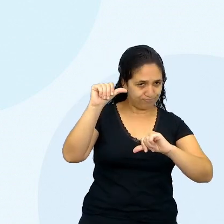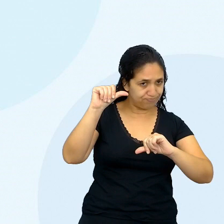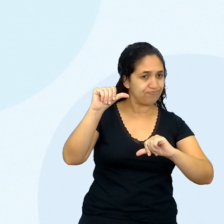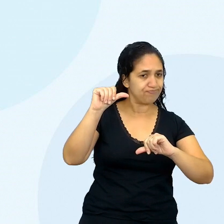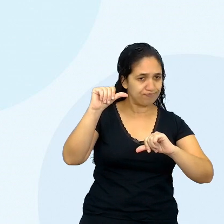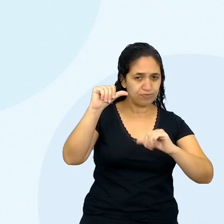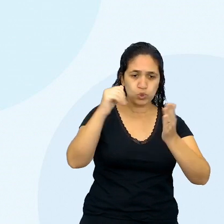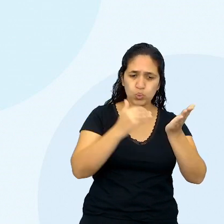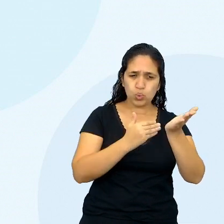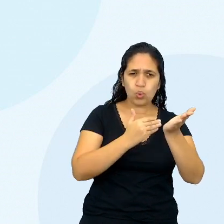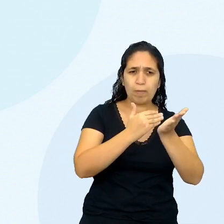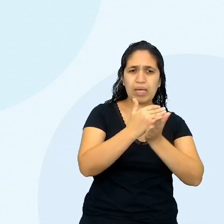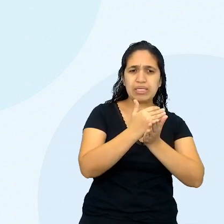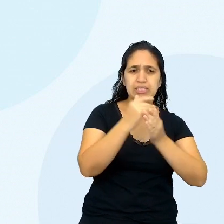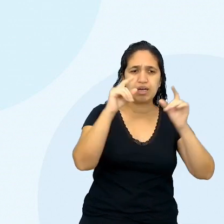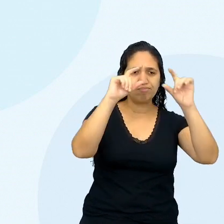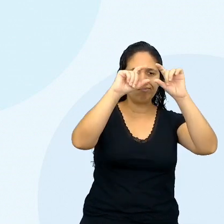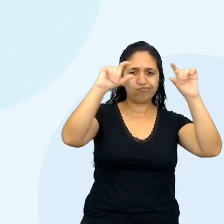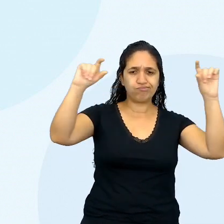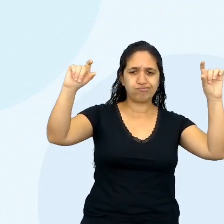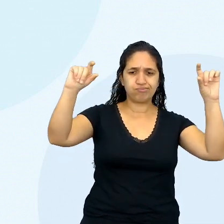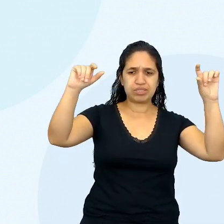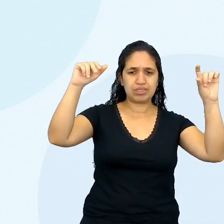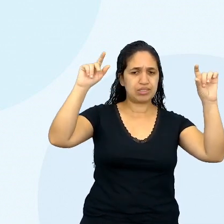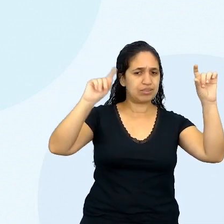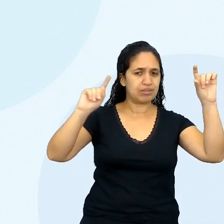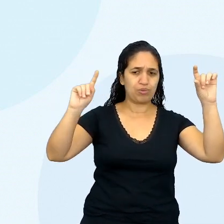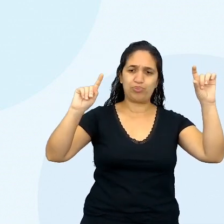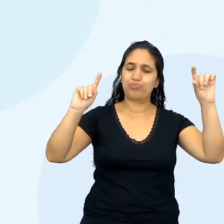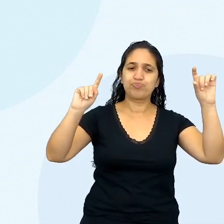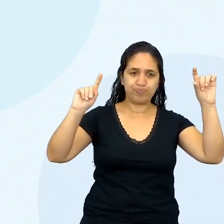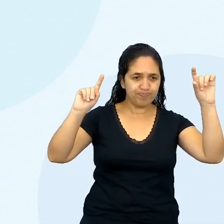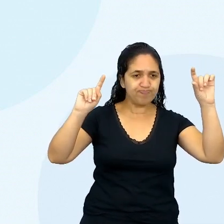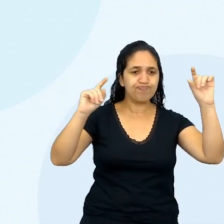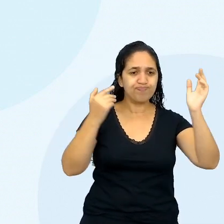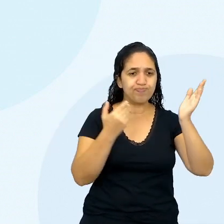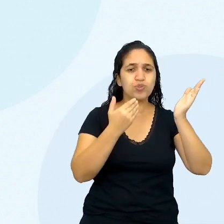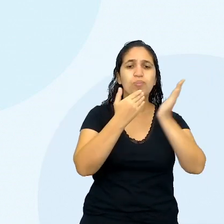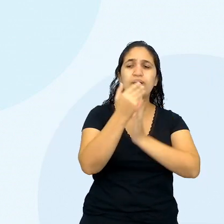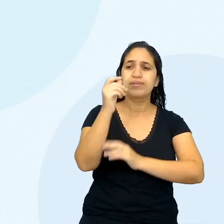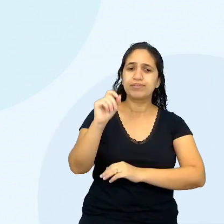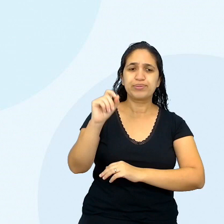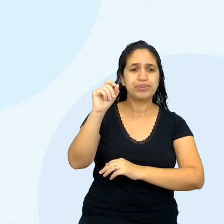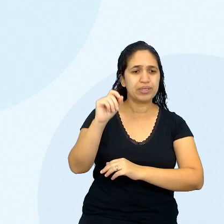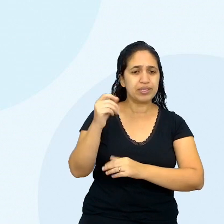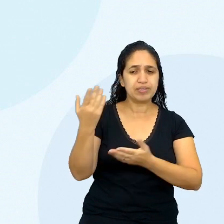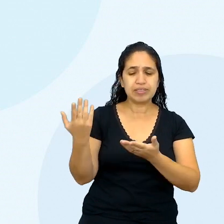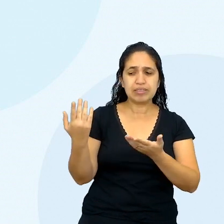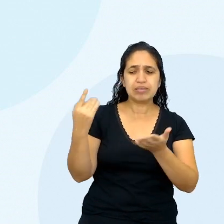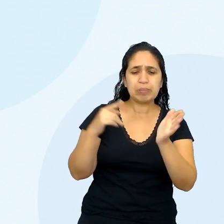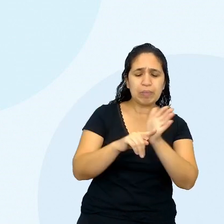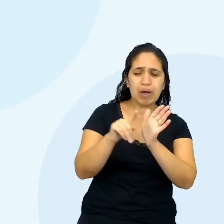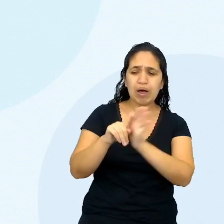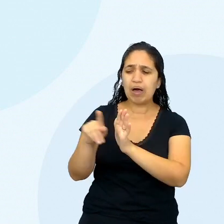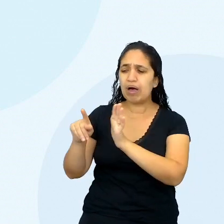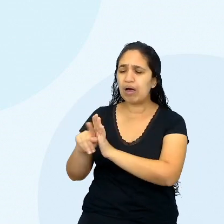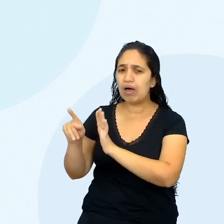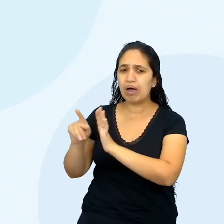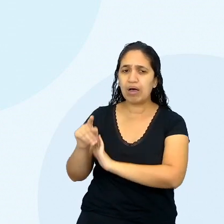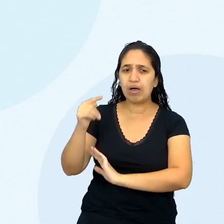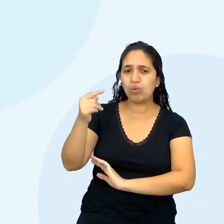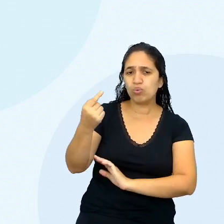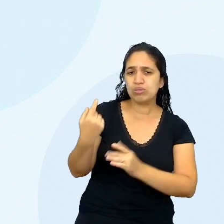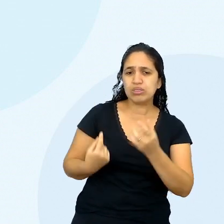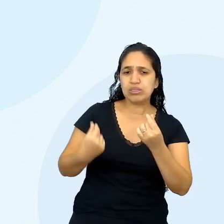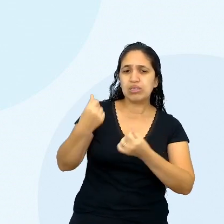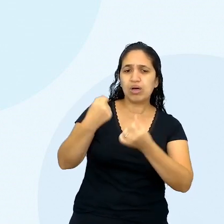de começar pela não geração. Então, quando a gente fala nisso, a gente inevitavelmente estava trazendo aqui questões como, por exemplo, economia